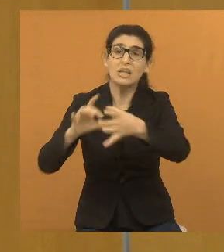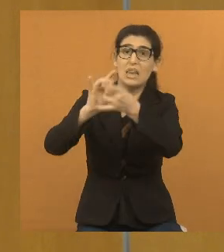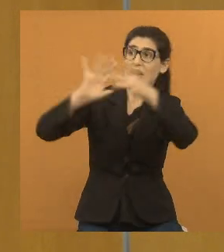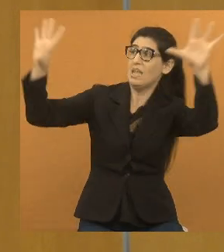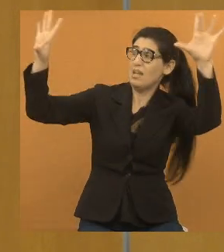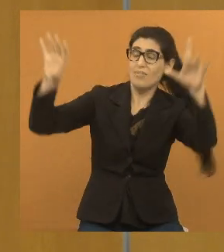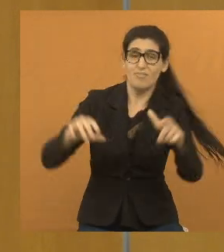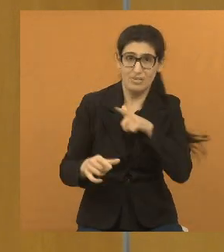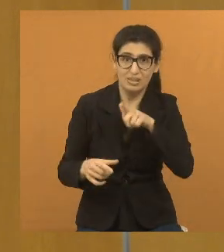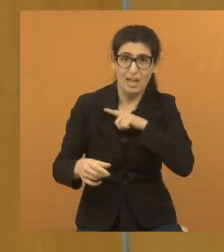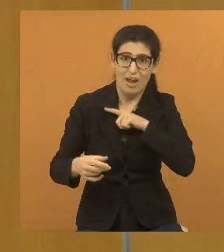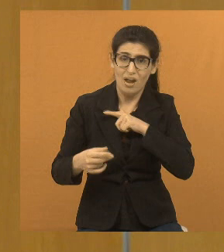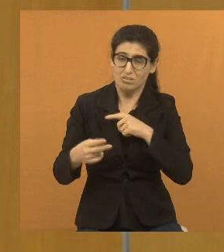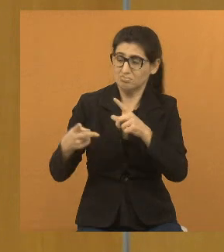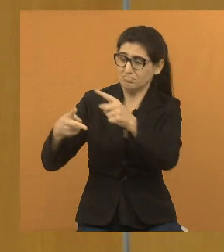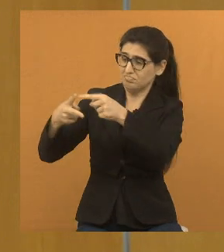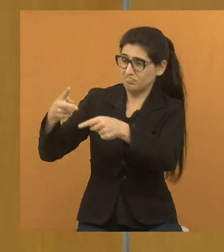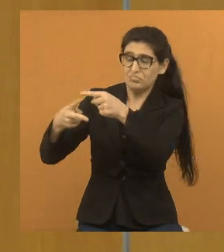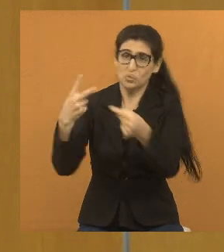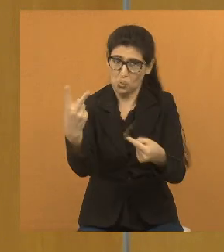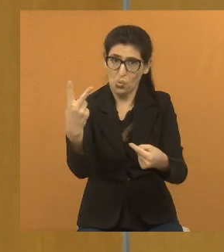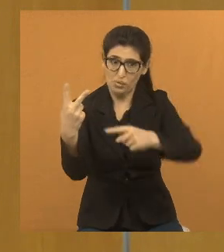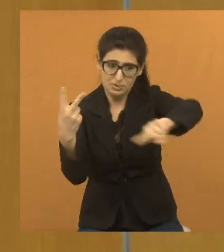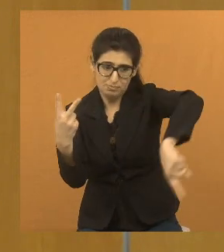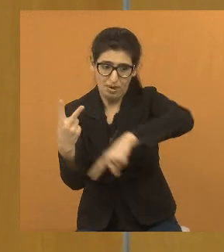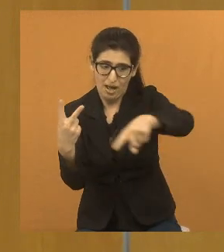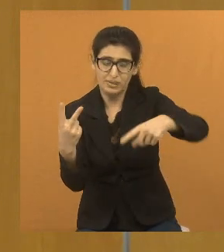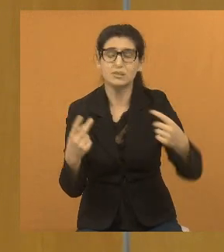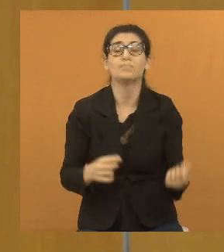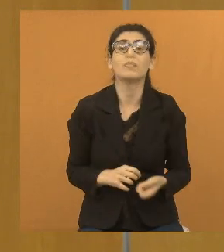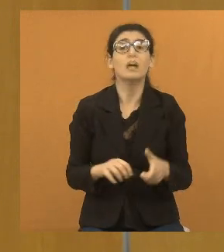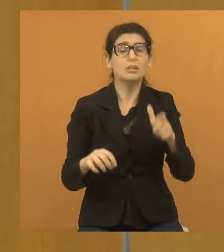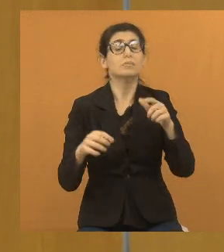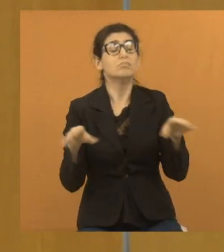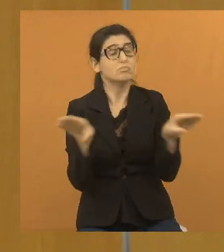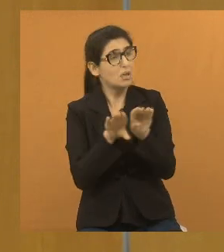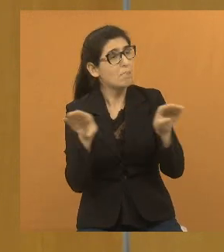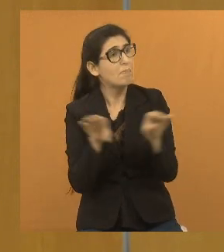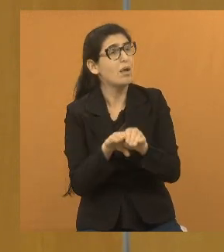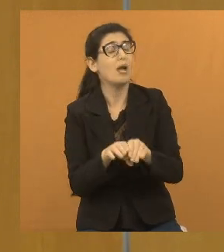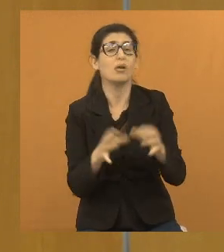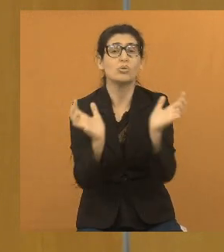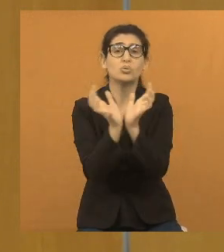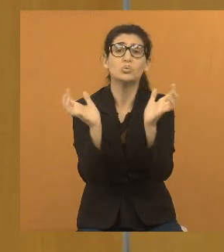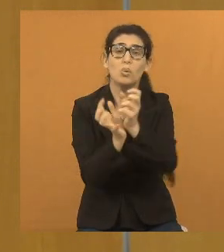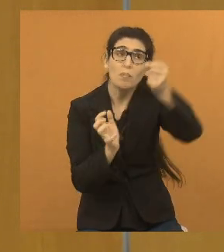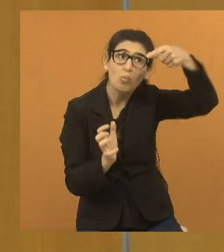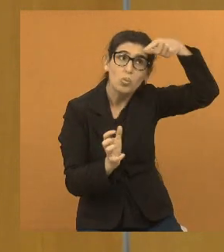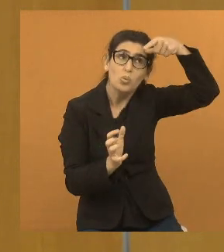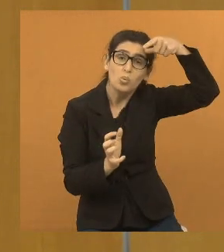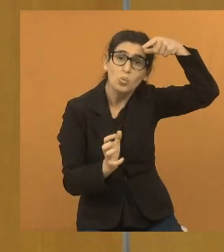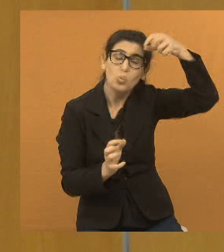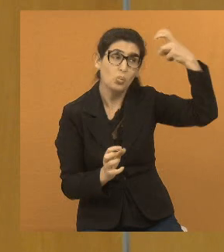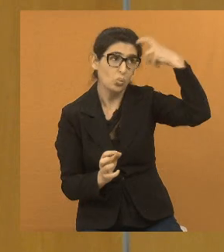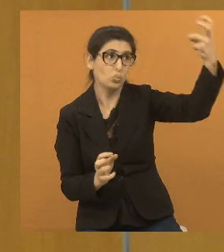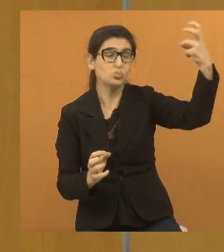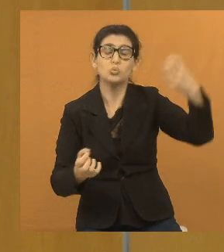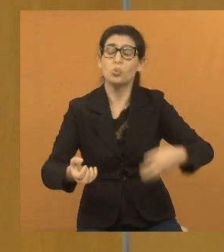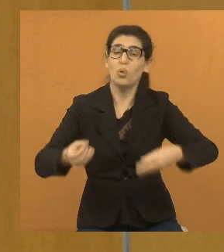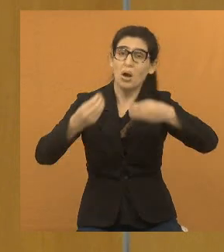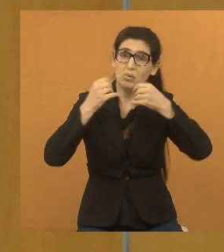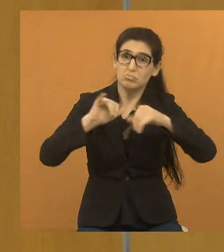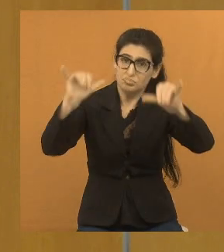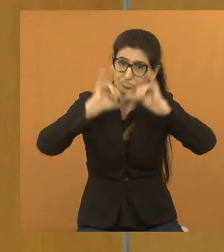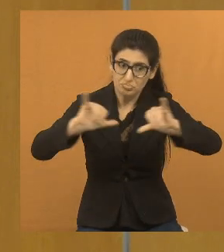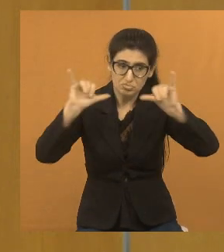do Jardim Santa Maria. E como a Fundação Cultural, a gente também divulga semanalmente uma agenda por meio do Instagram